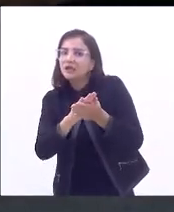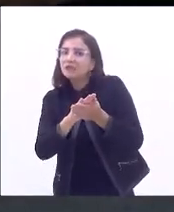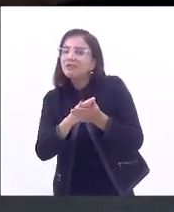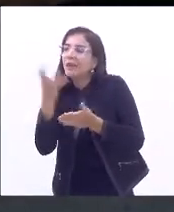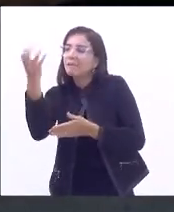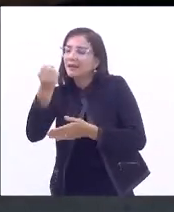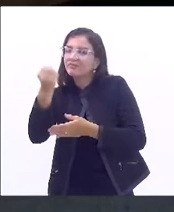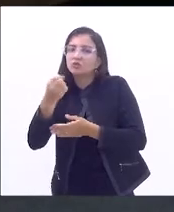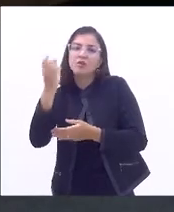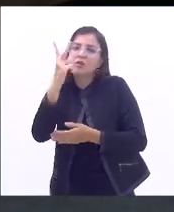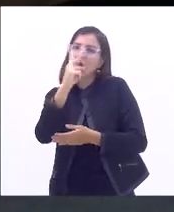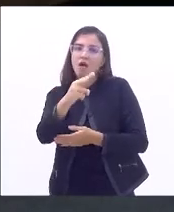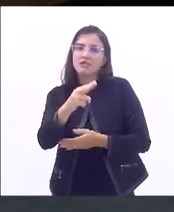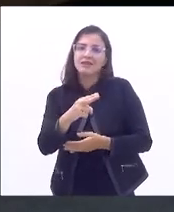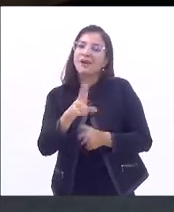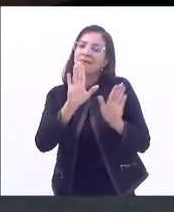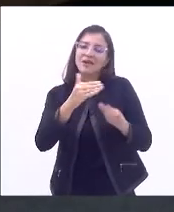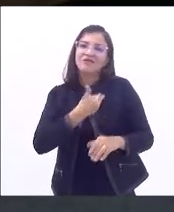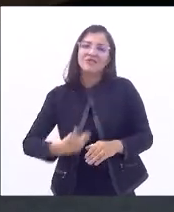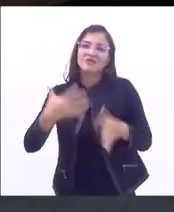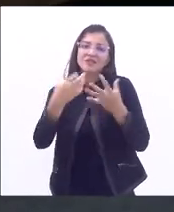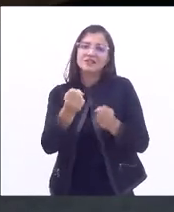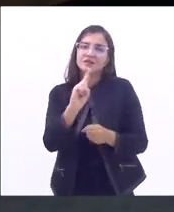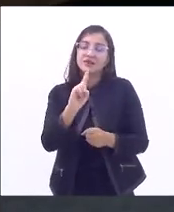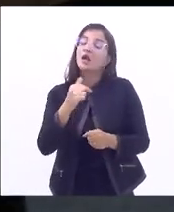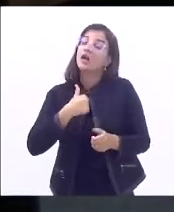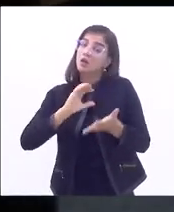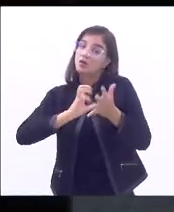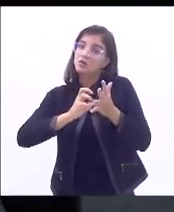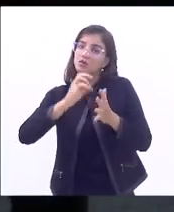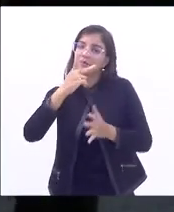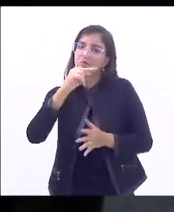aceitar. Por isso, eu encaminho pelo PSB o voto contrário.